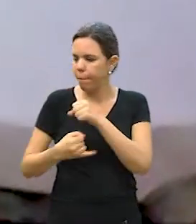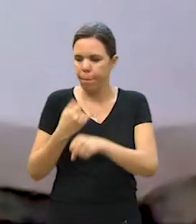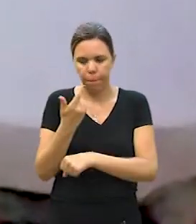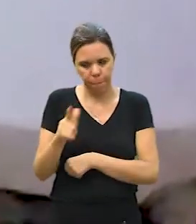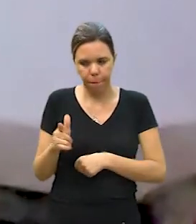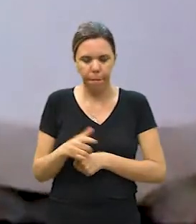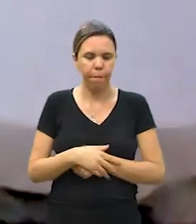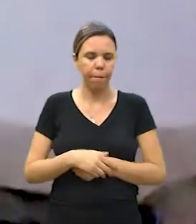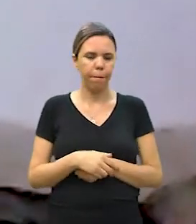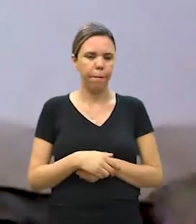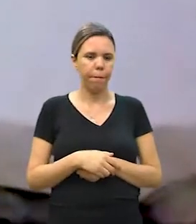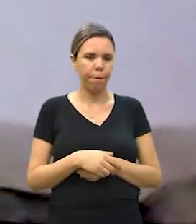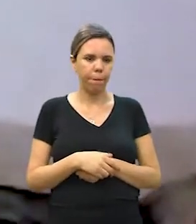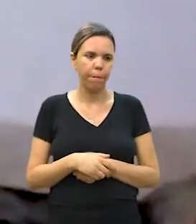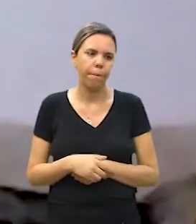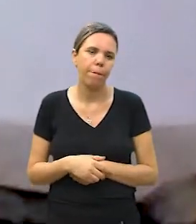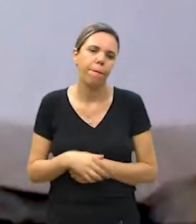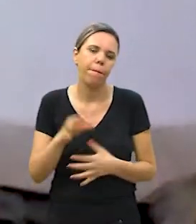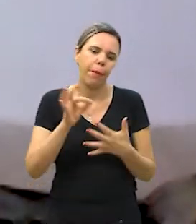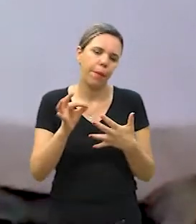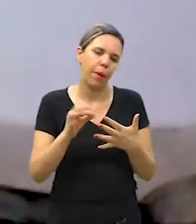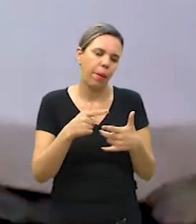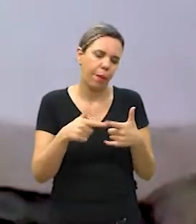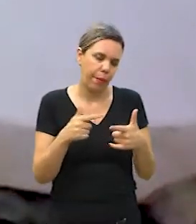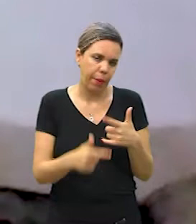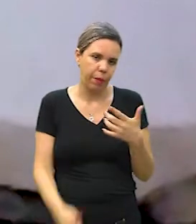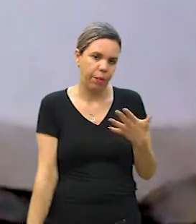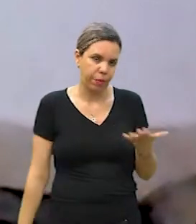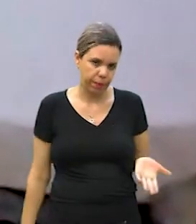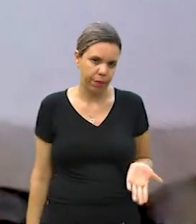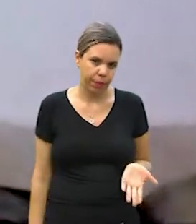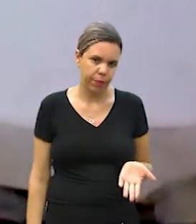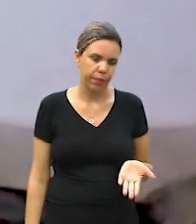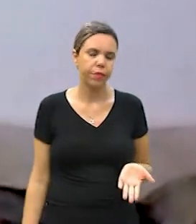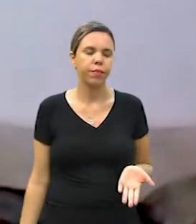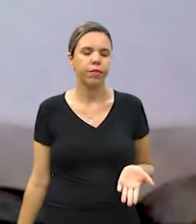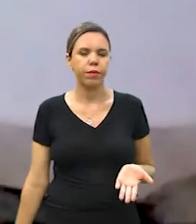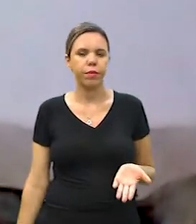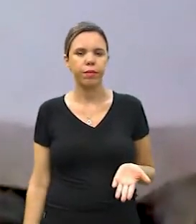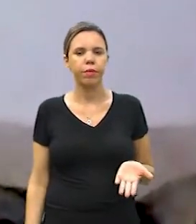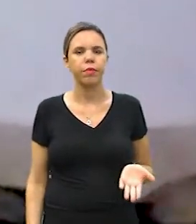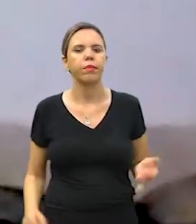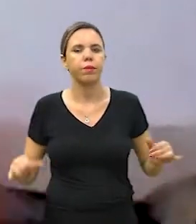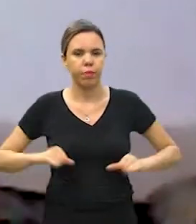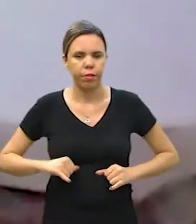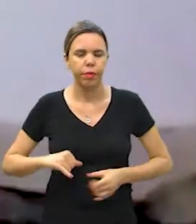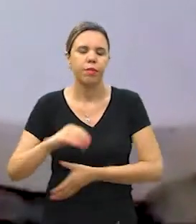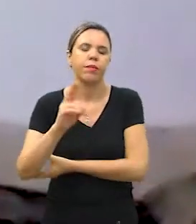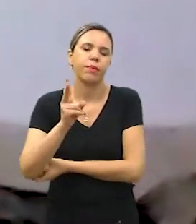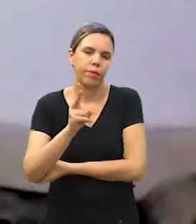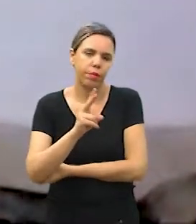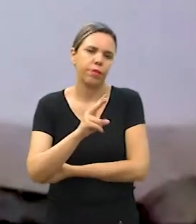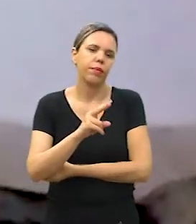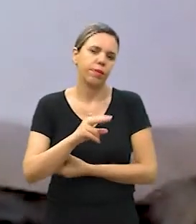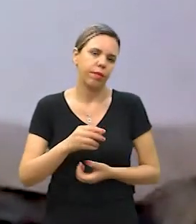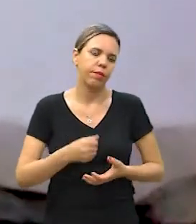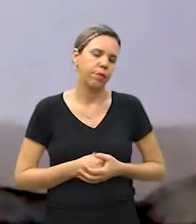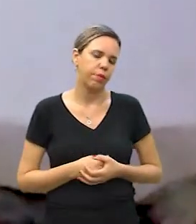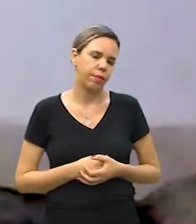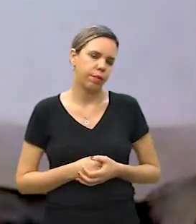pega. Então, são assim vários pontos, né, que a gente passou e ainda está